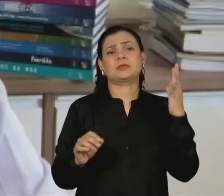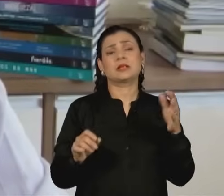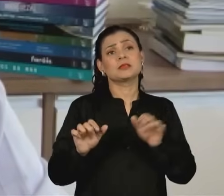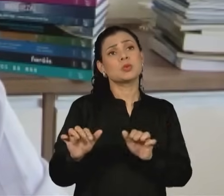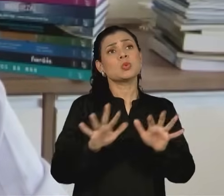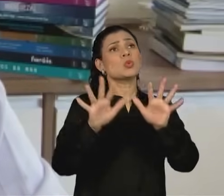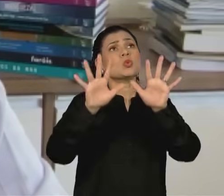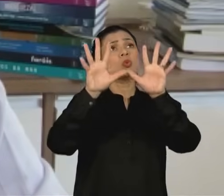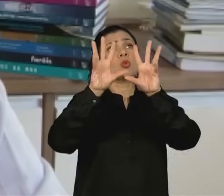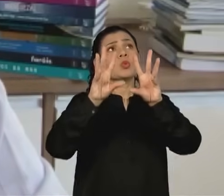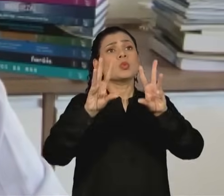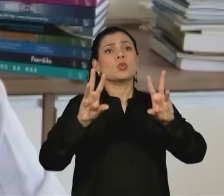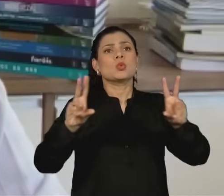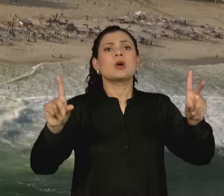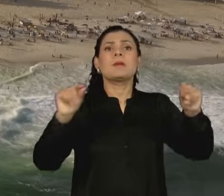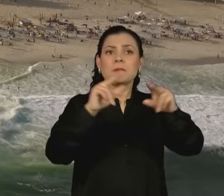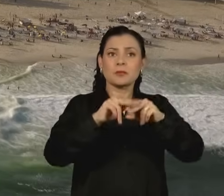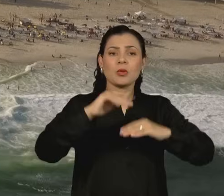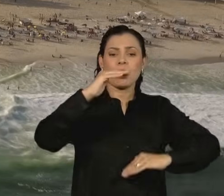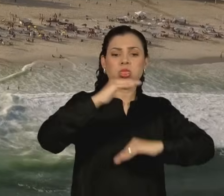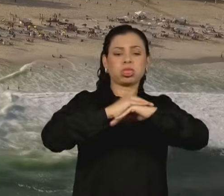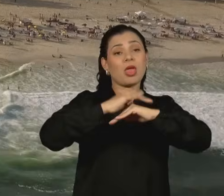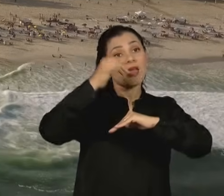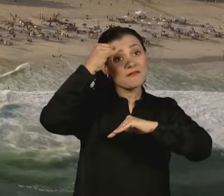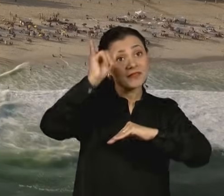emissões e de gases de efeito estufa.